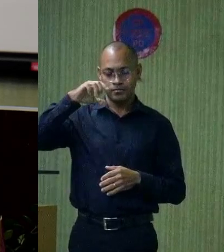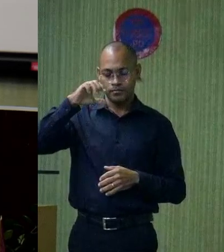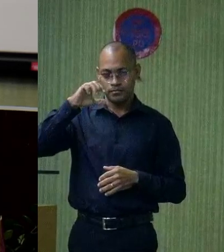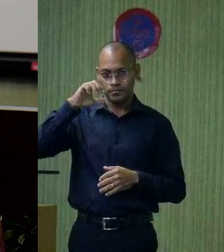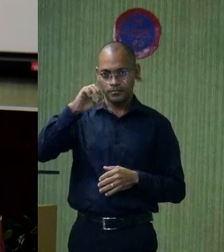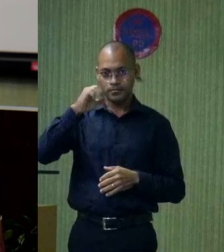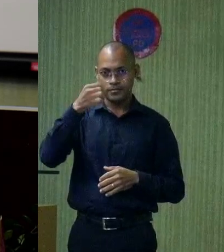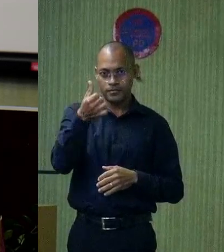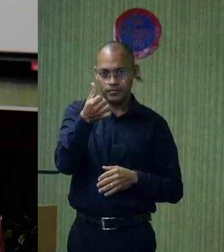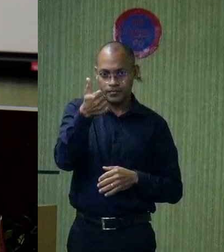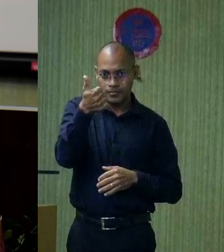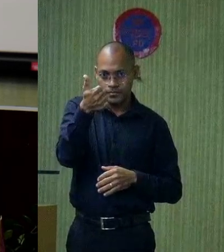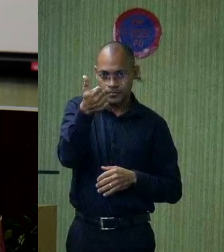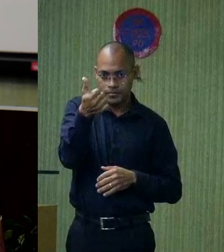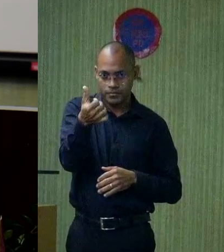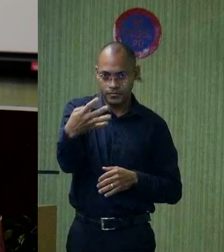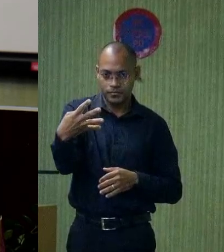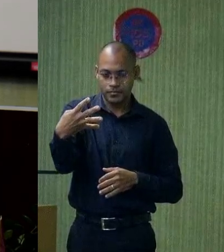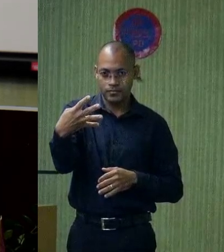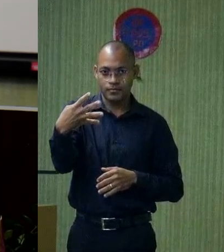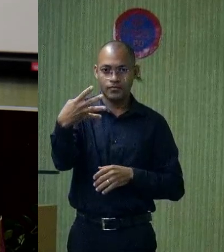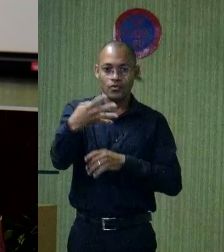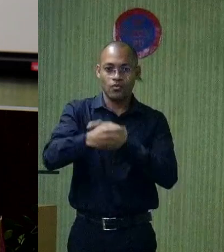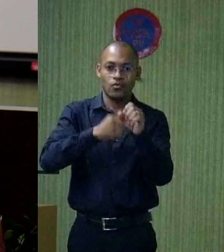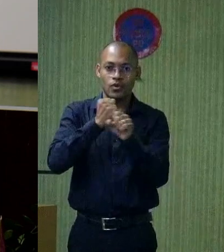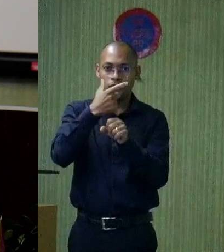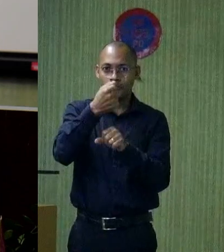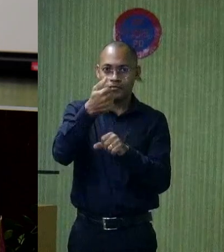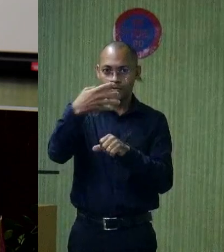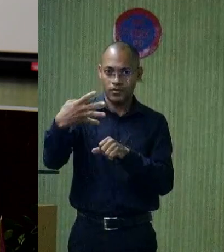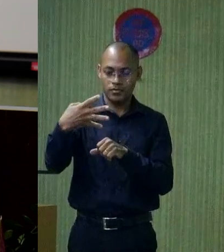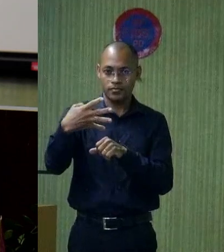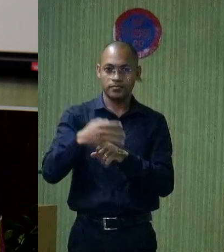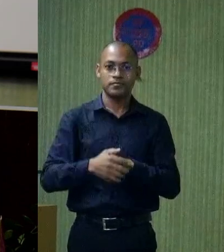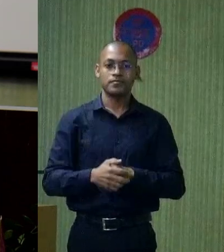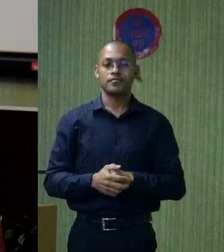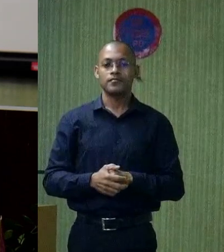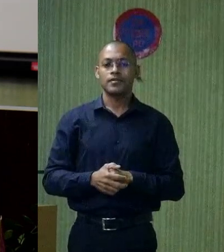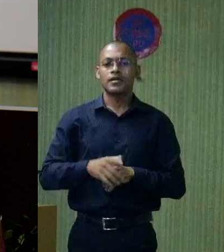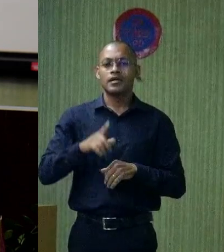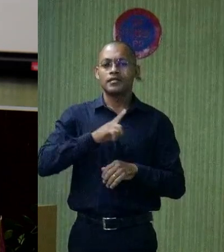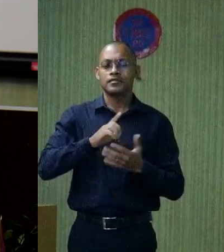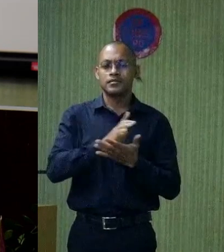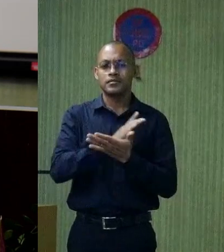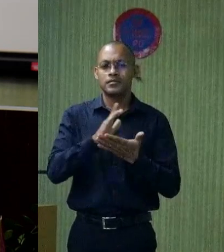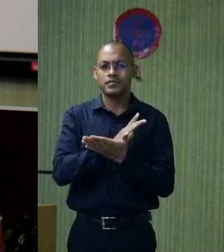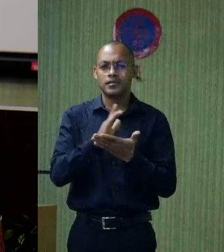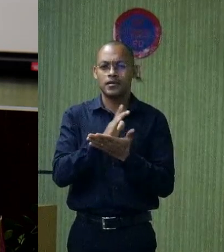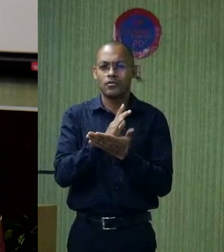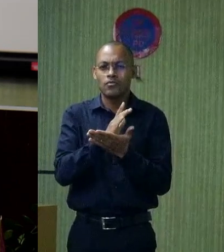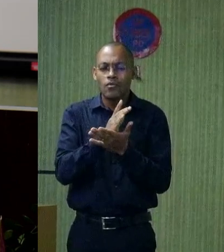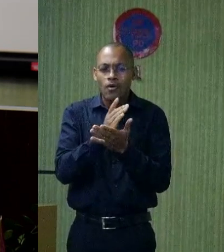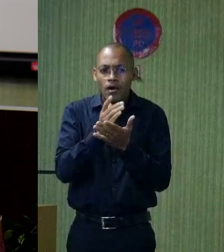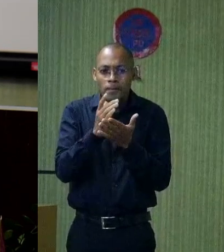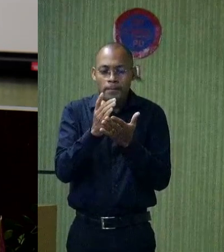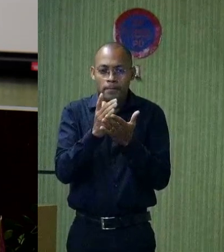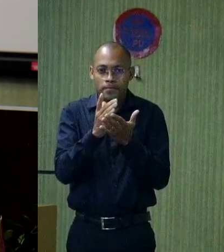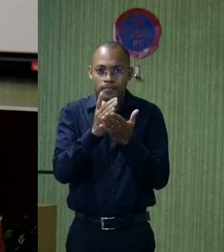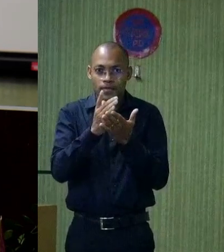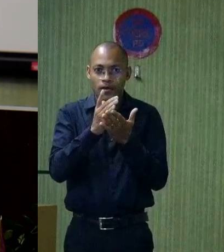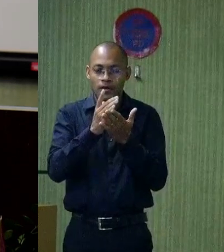26424 a menção alum menta de aferição da taxa de alfabetização dos alunos do da